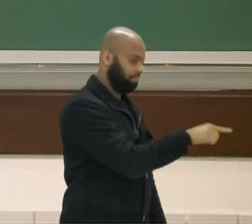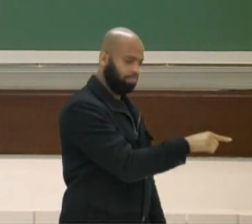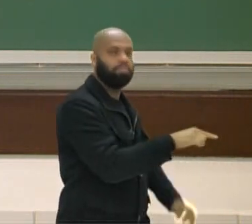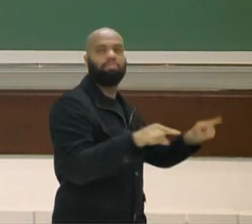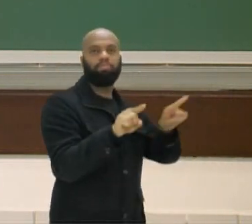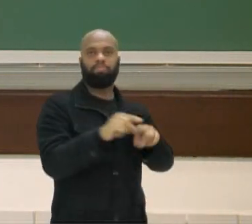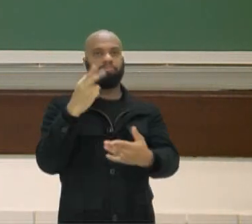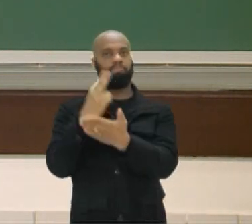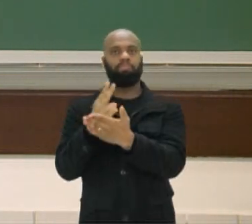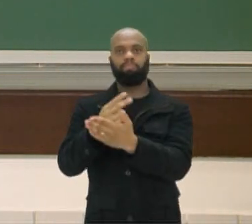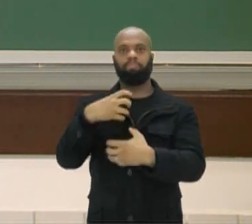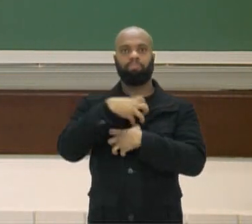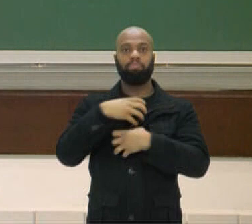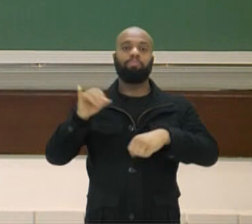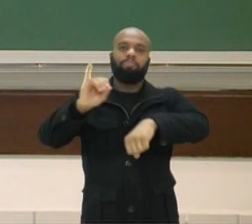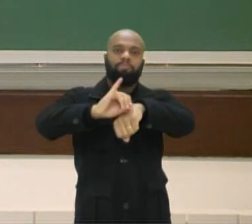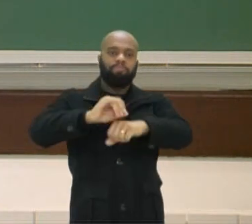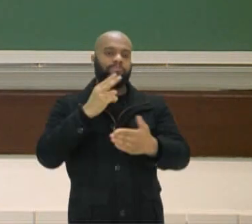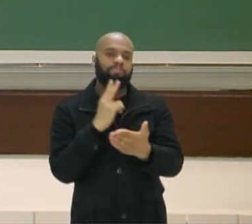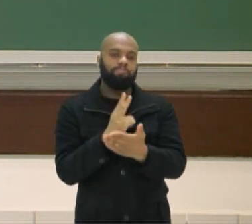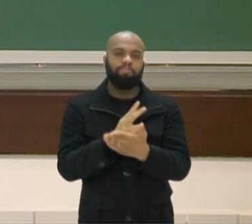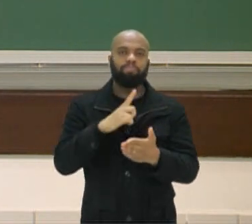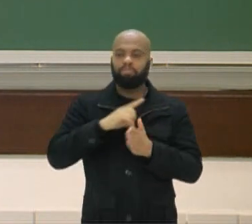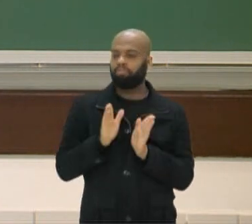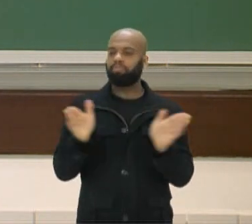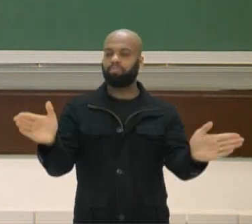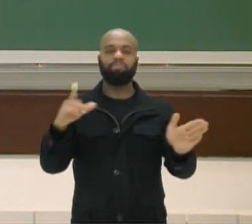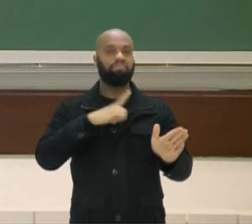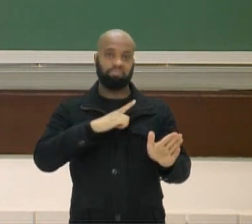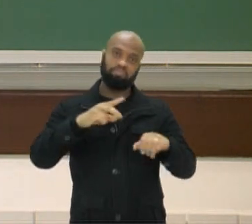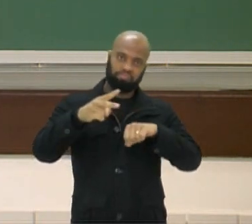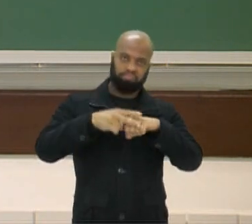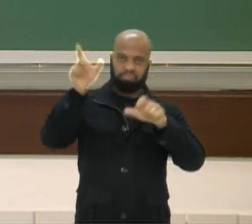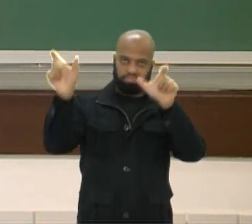mesmo esquema. O objeto, ele sempre passa a ser sujeito, né?